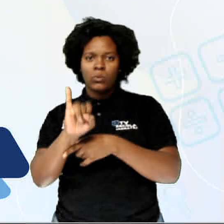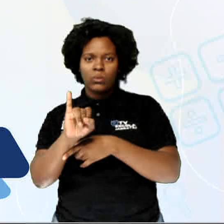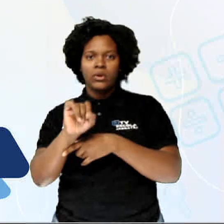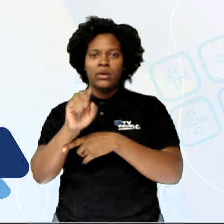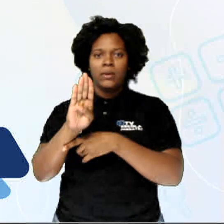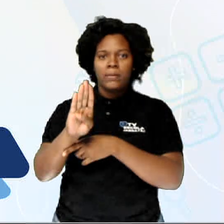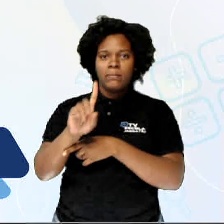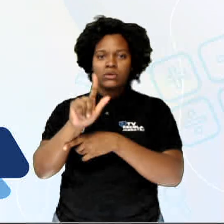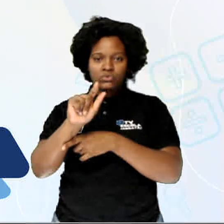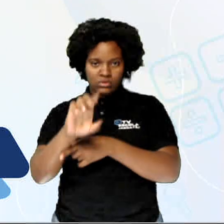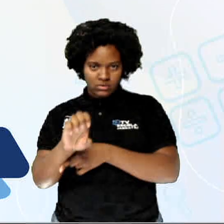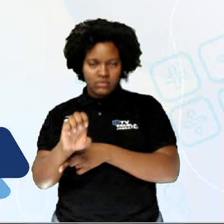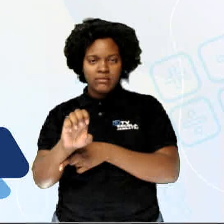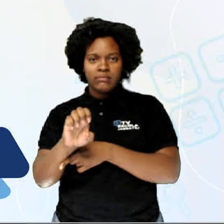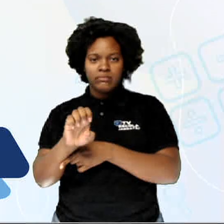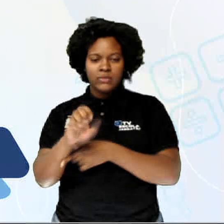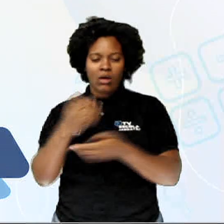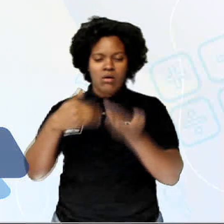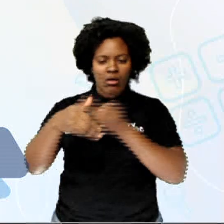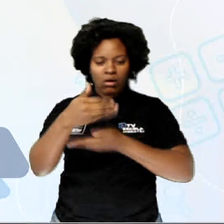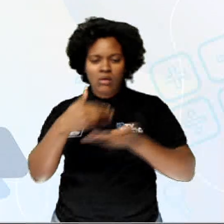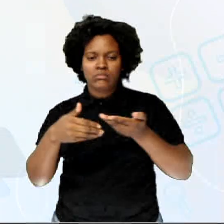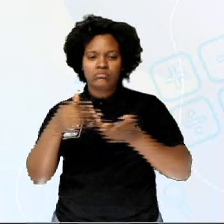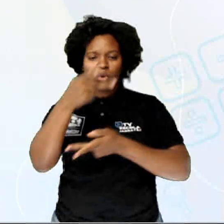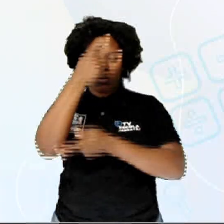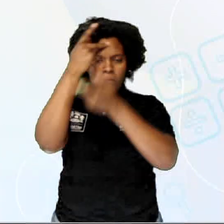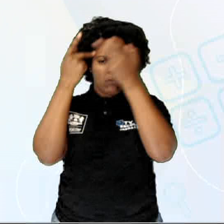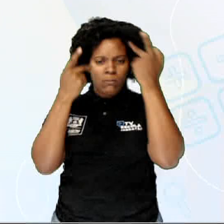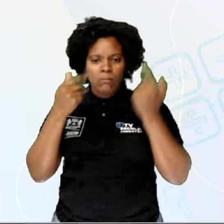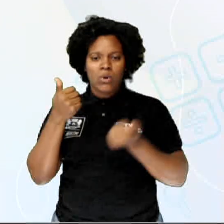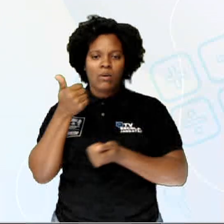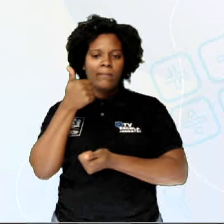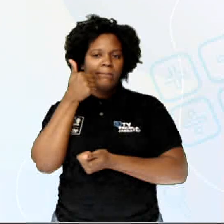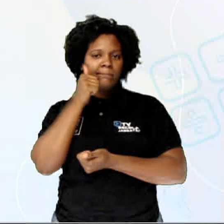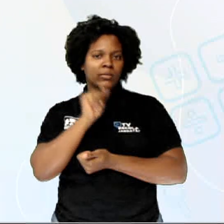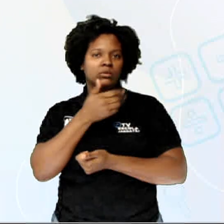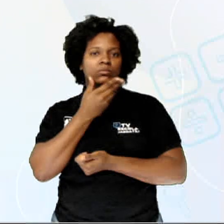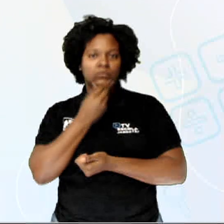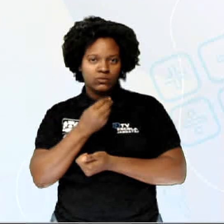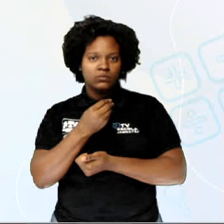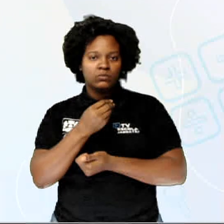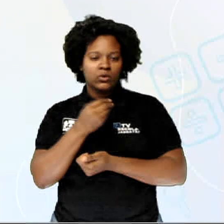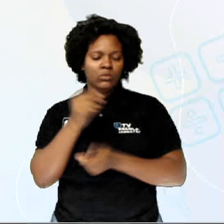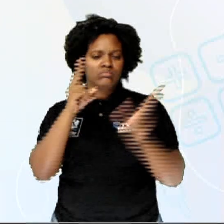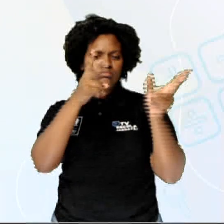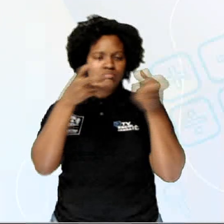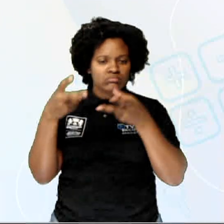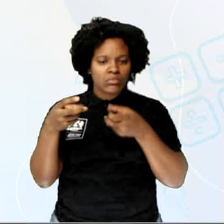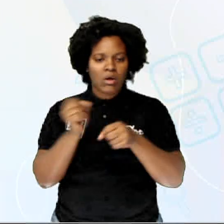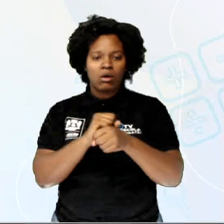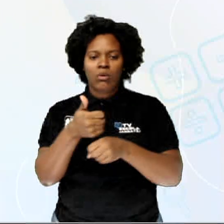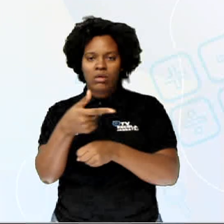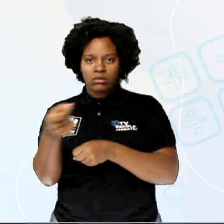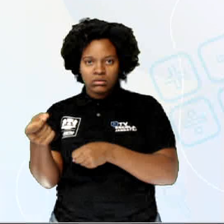rápido. E o 5.280 pega o 5. Então vai ficar 11x igual a 5.280 vezes